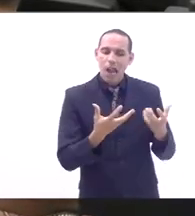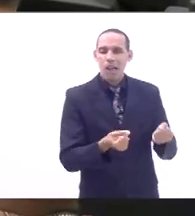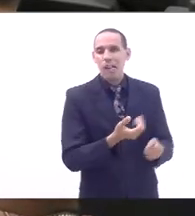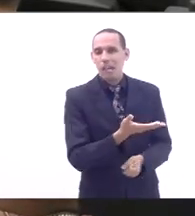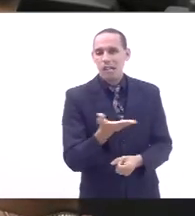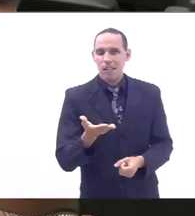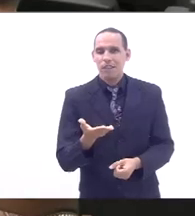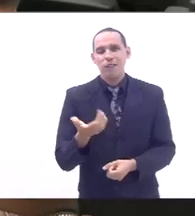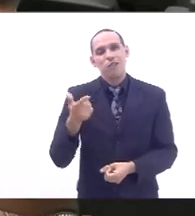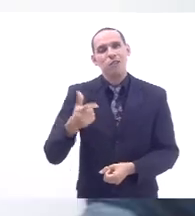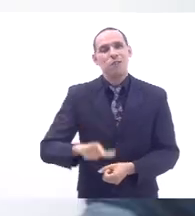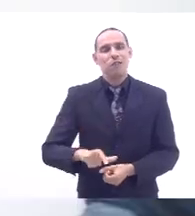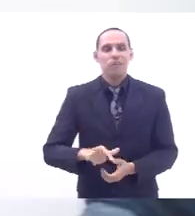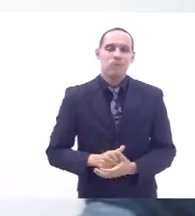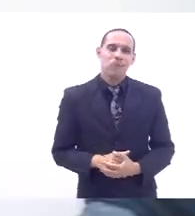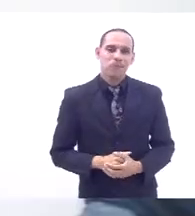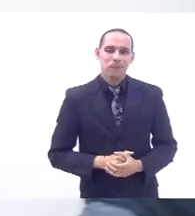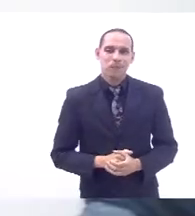Mais uma vez,